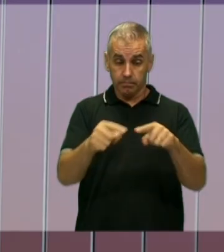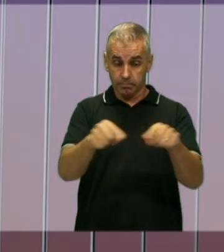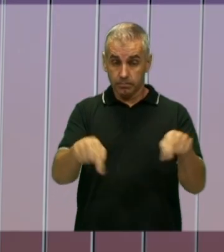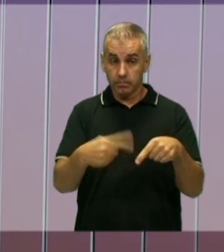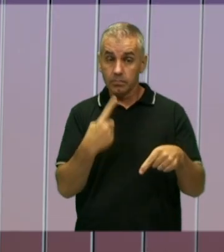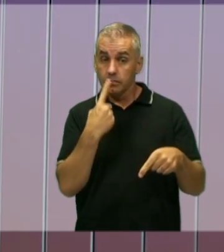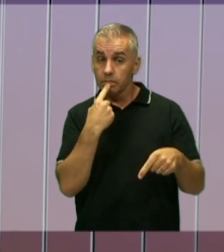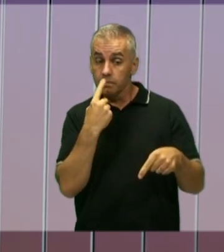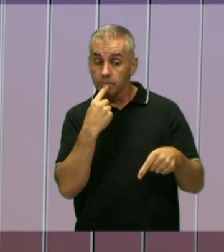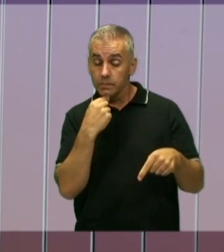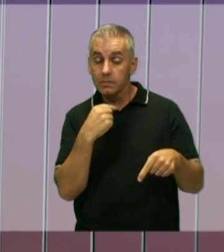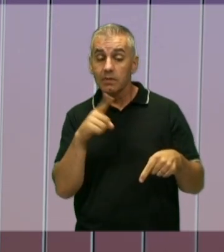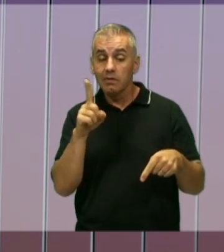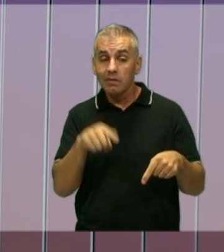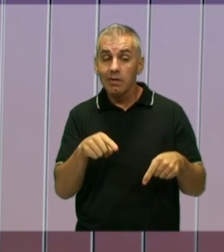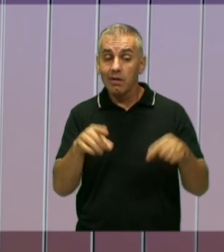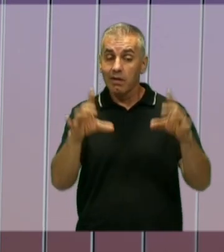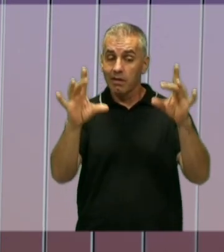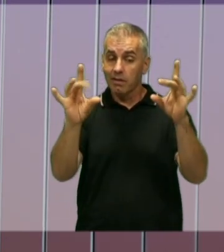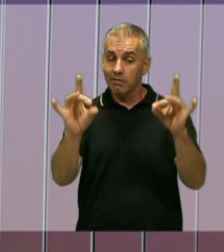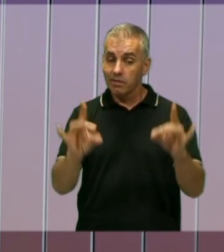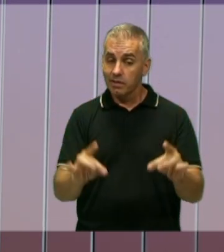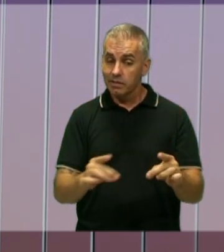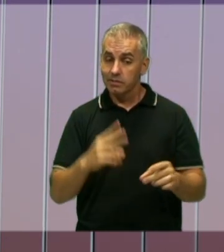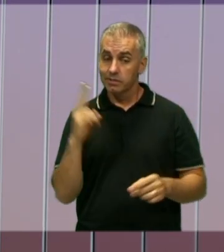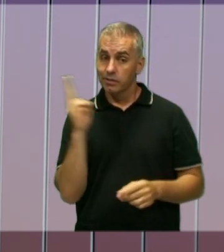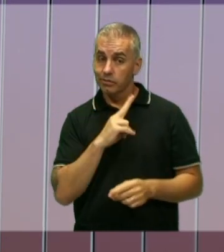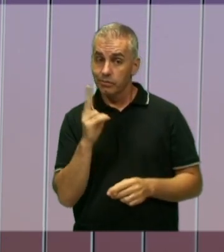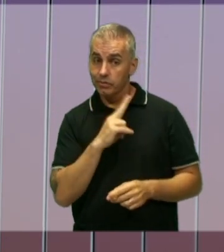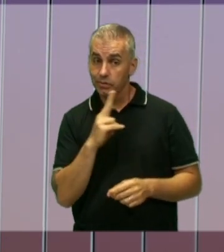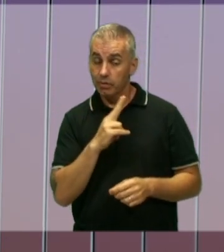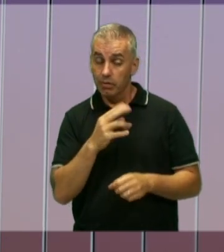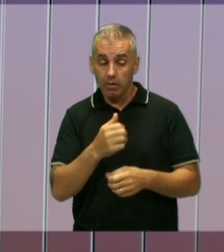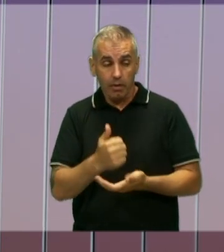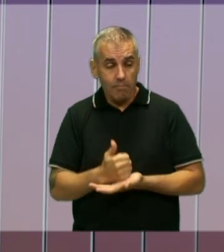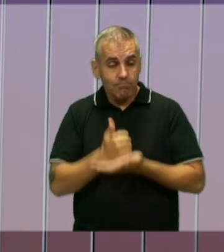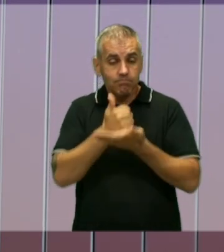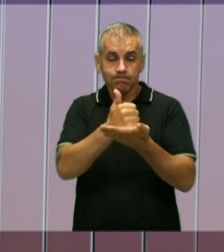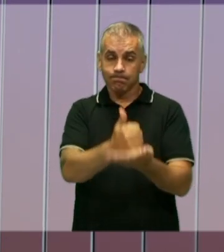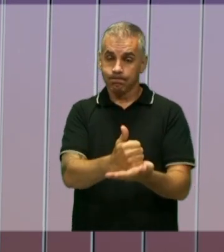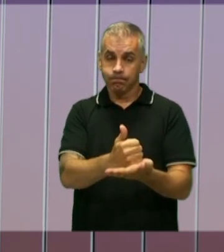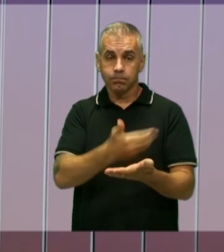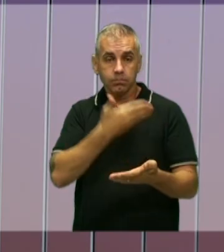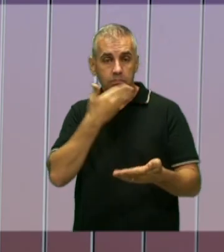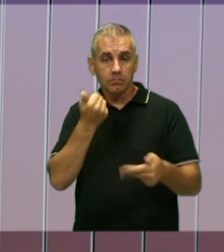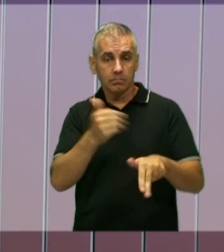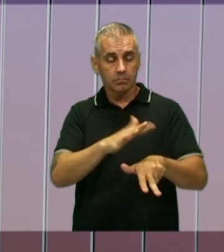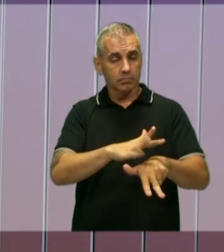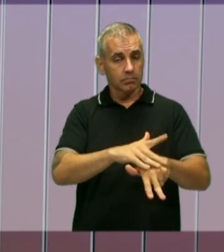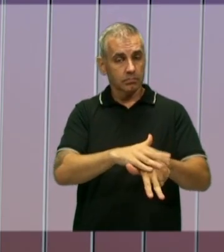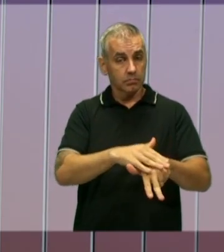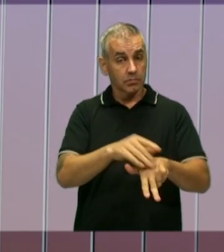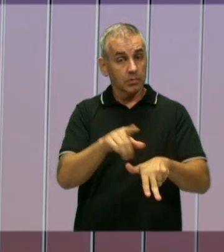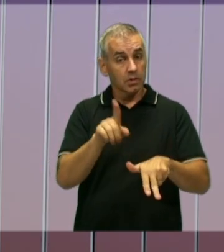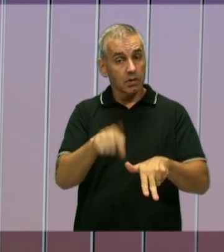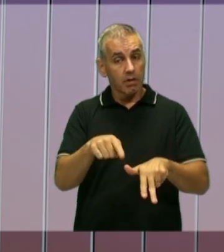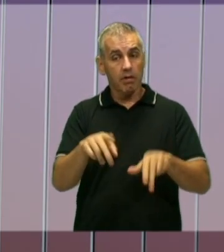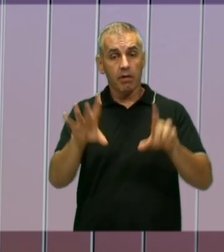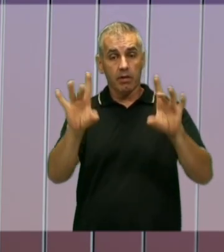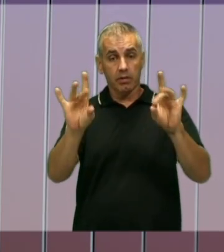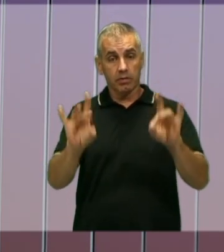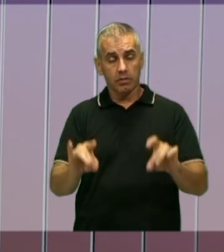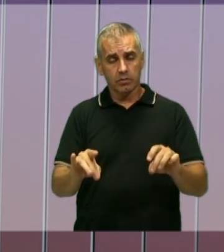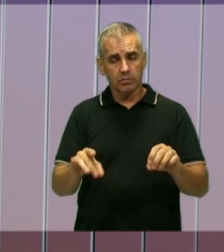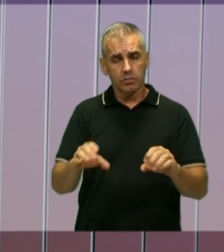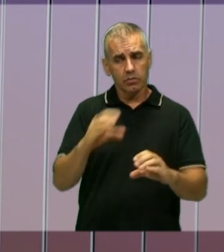que sejam especialistas em emergência. Eles vão dar um suporte muito melhor para o paciente, pelo simples fato de serem especialistas e poderem ter uma